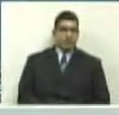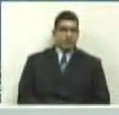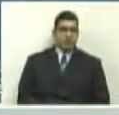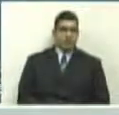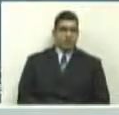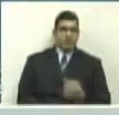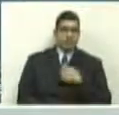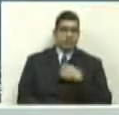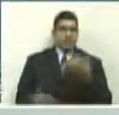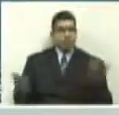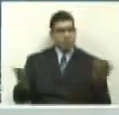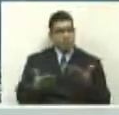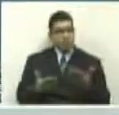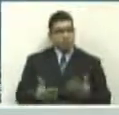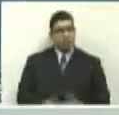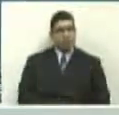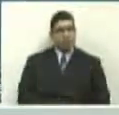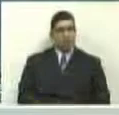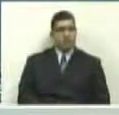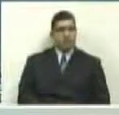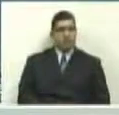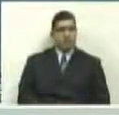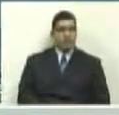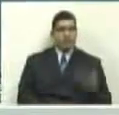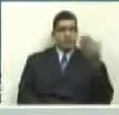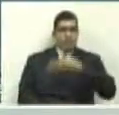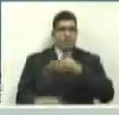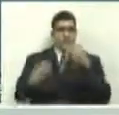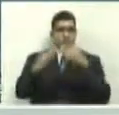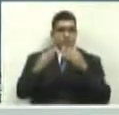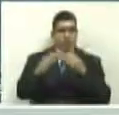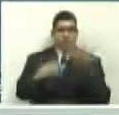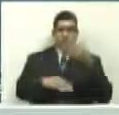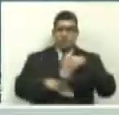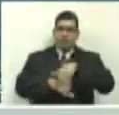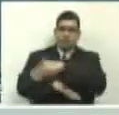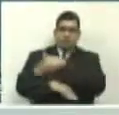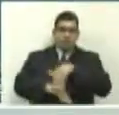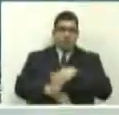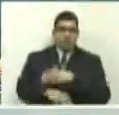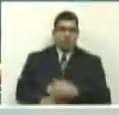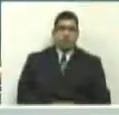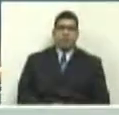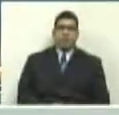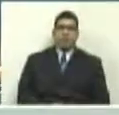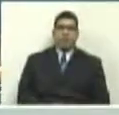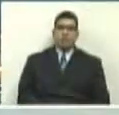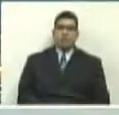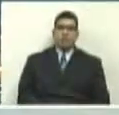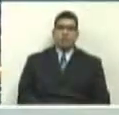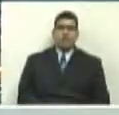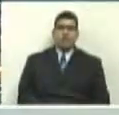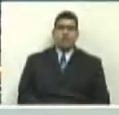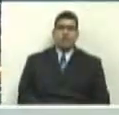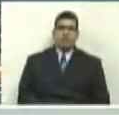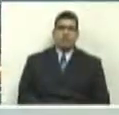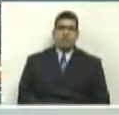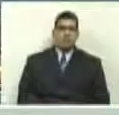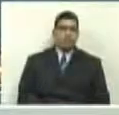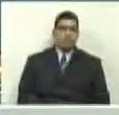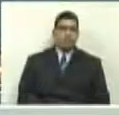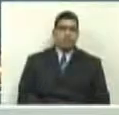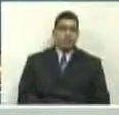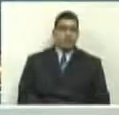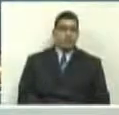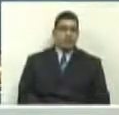Eu hoje, antes de sair de casa, li os jornais e deparei-me com uma notícia no Jornal Diário